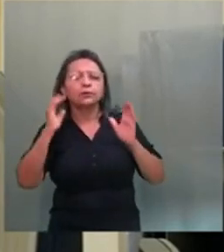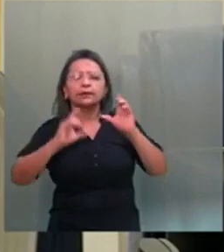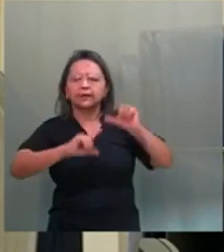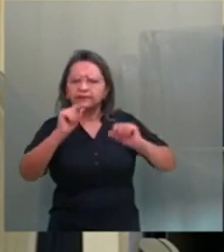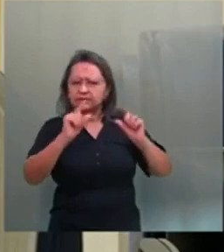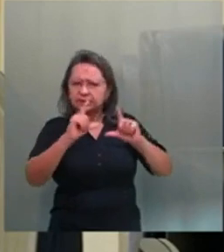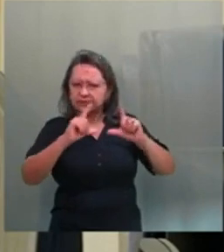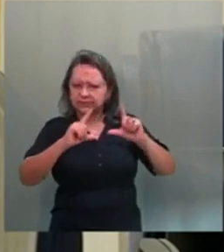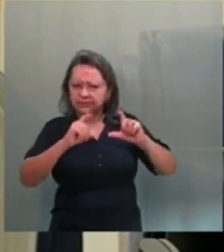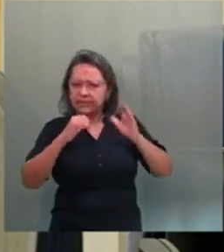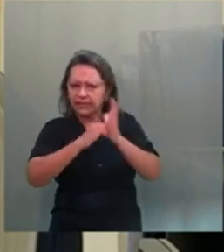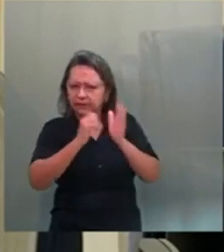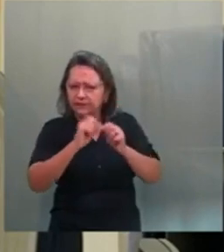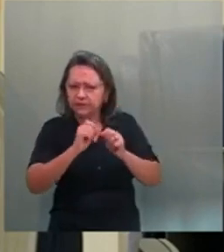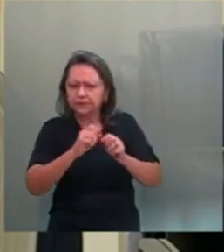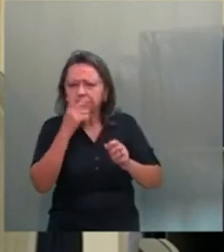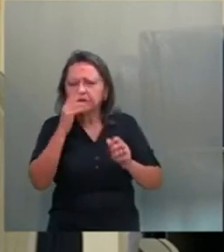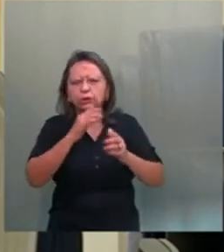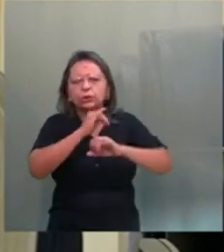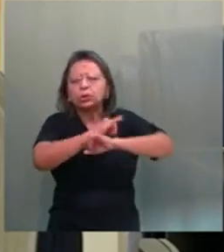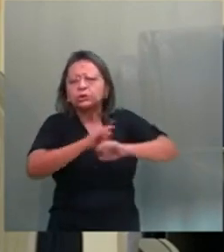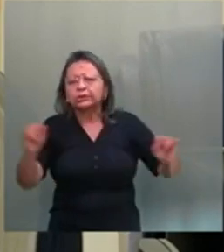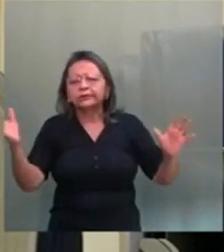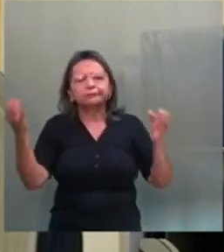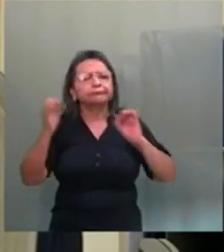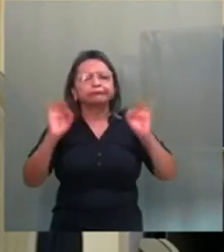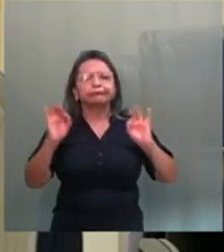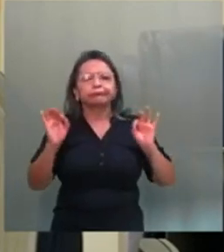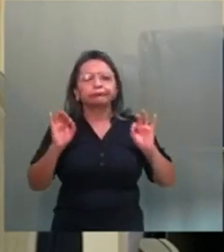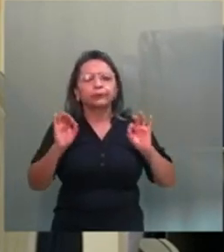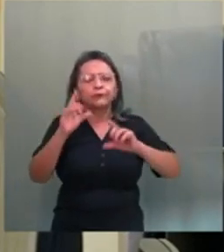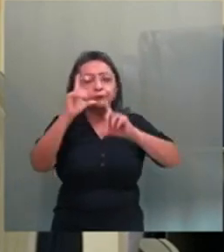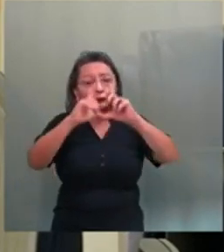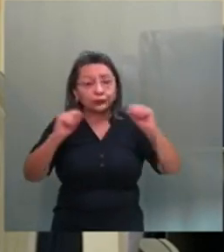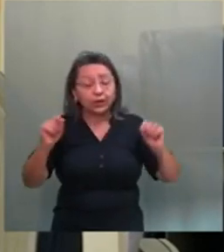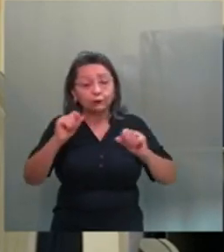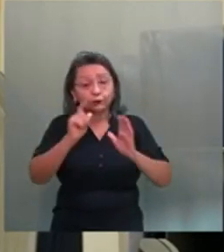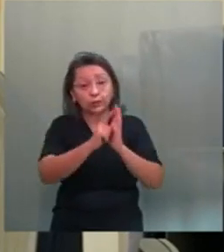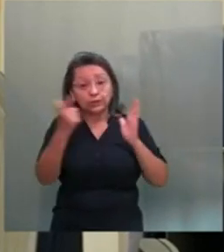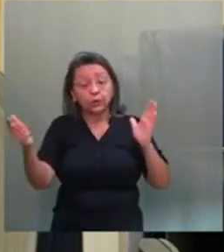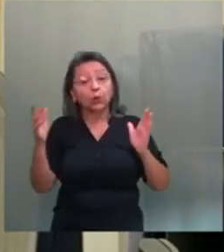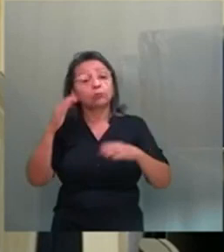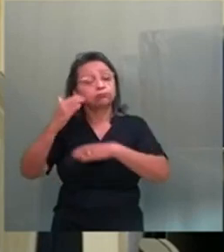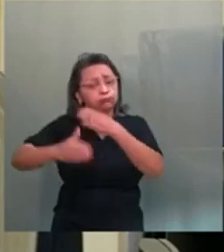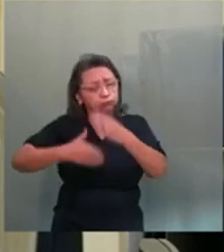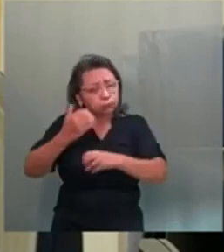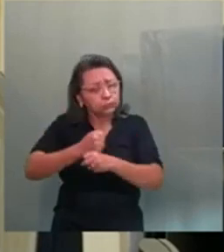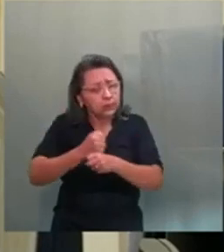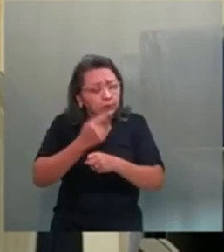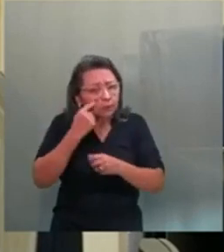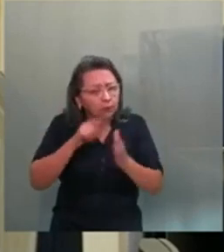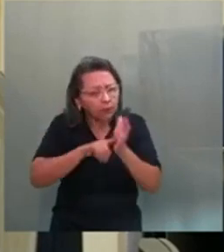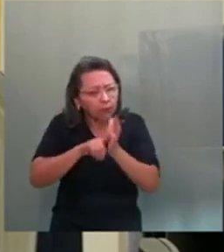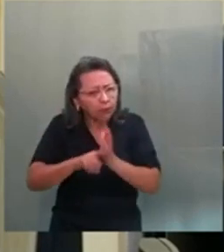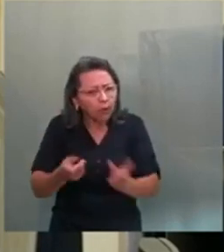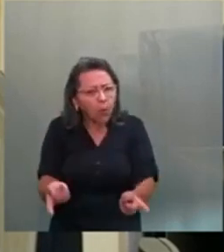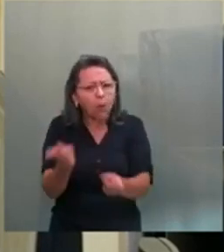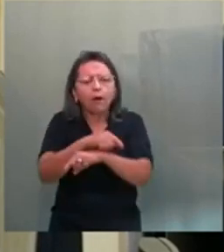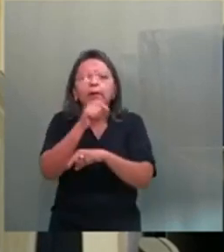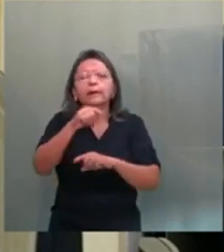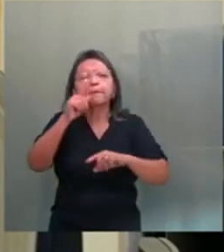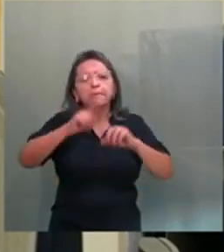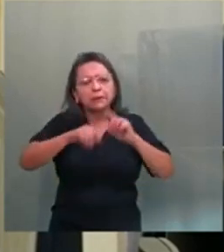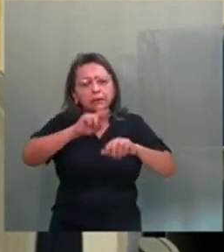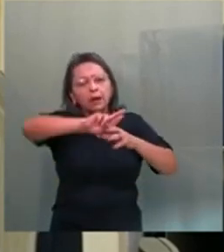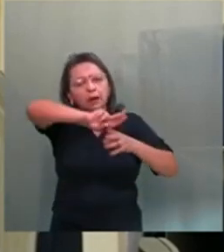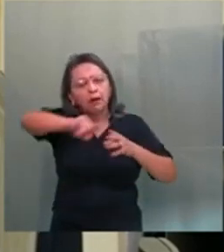Seriam notícias chapa branca, como se diz no jargão jornalístico. Com o tempo, verificou-se o contrário, e esse material